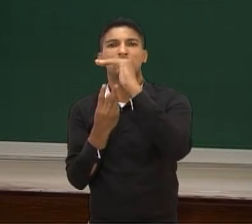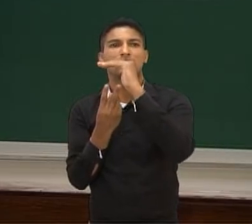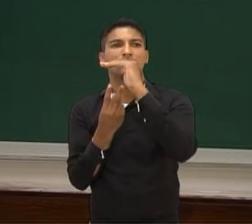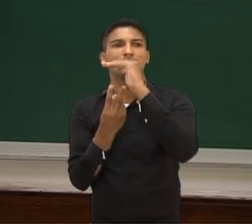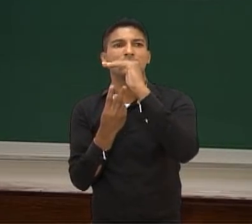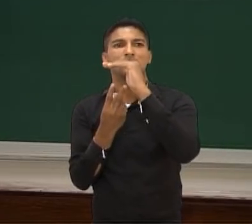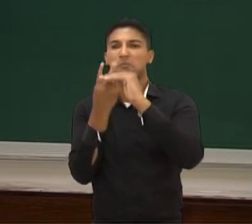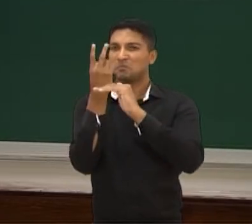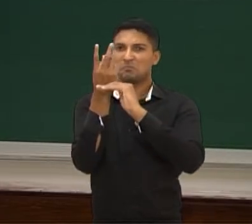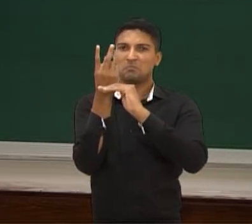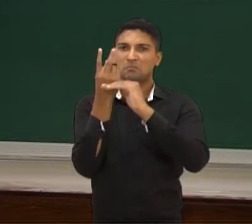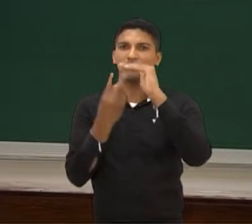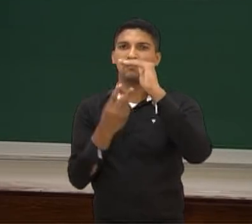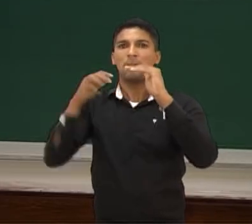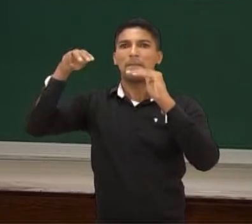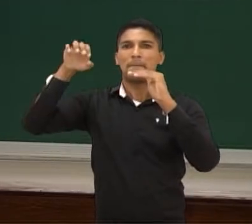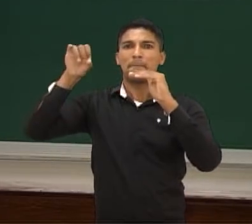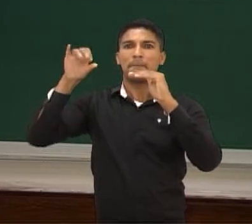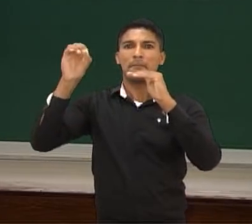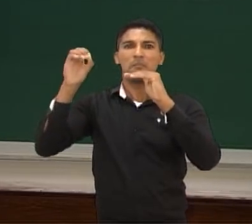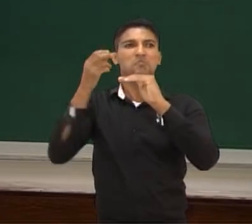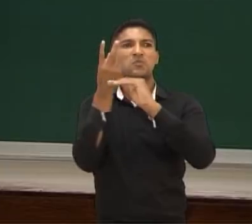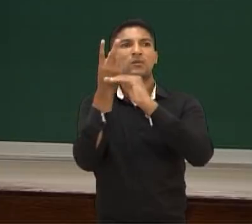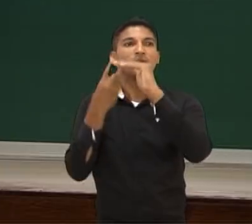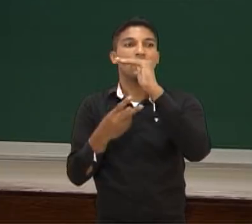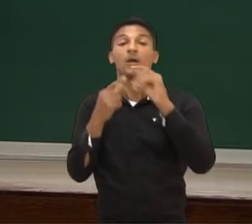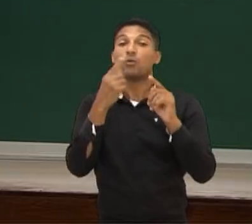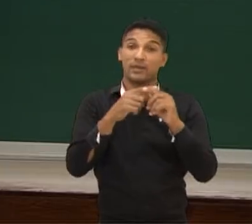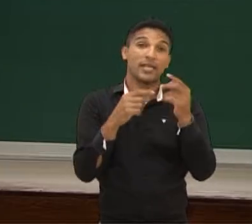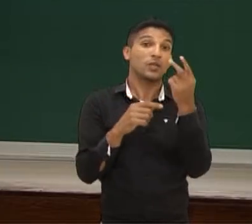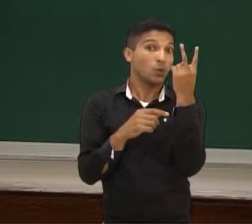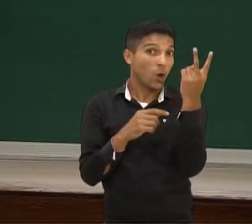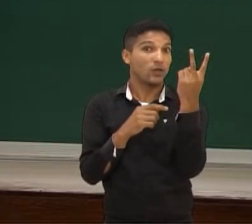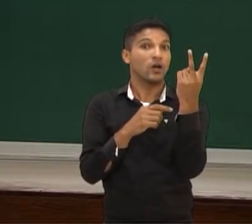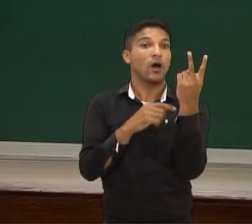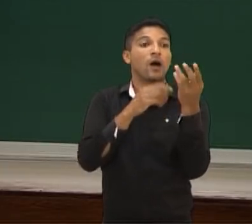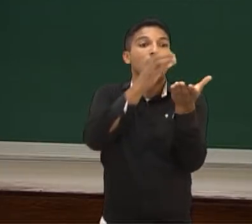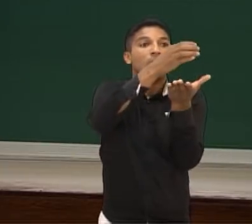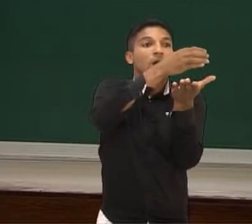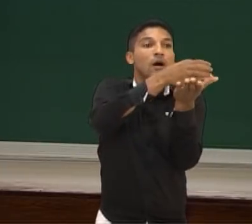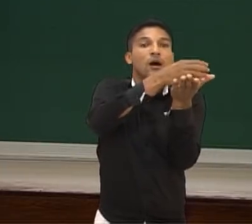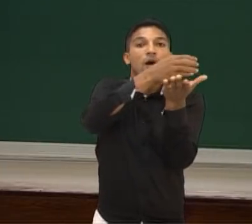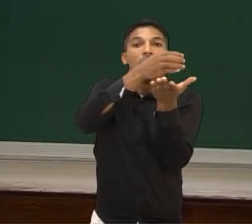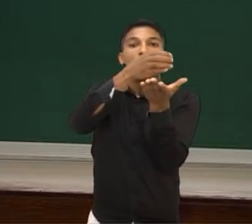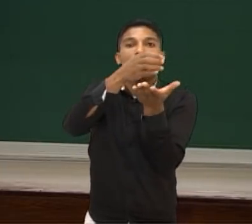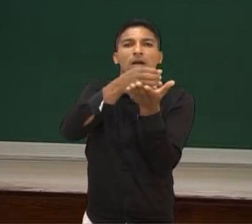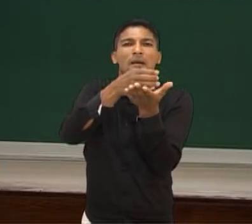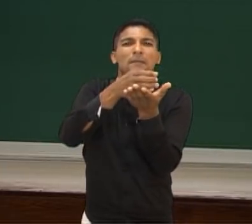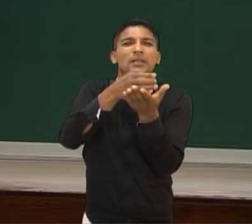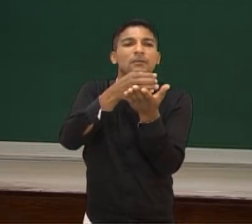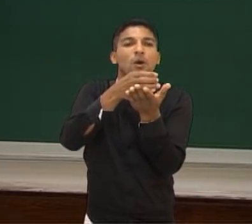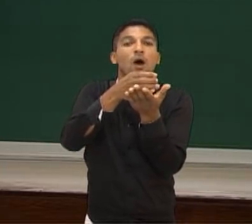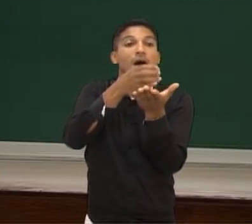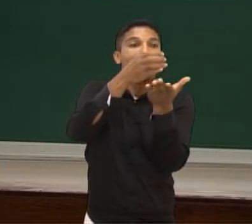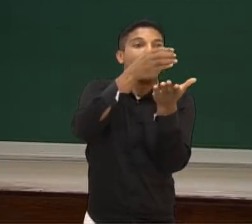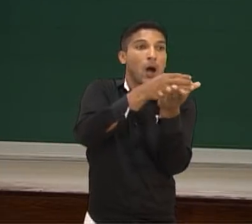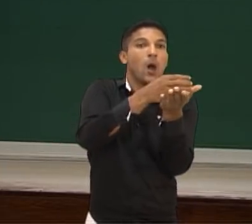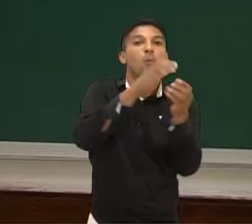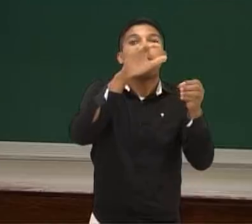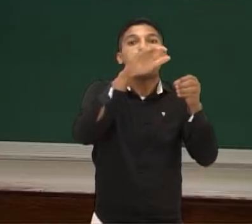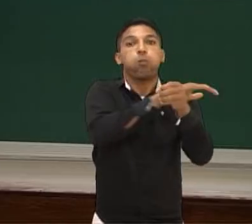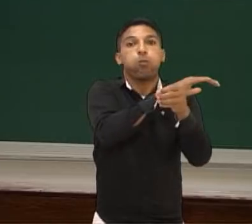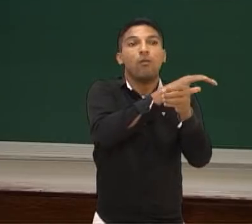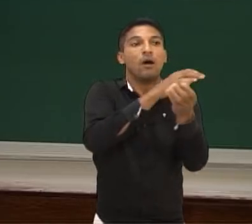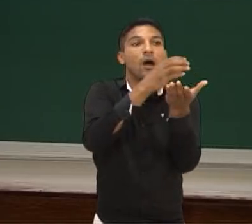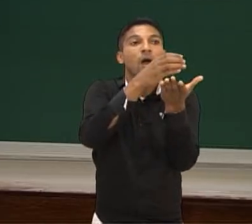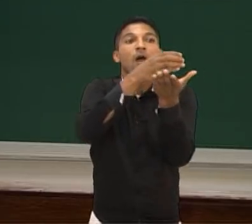2 meios. Mas por que 2 meios? Porque eu usei 2 partes. Percebam que o meu segundo copo está dividido em 2 partes iguais.